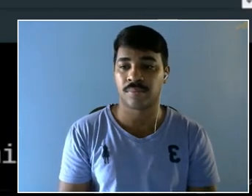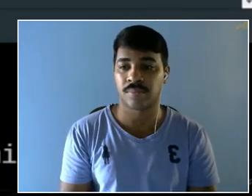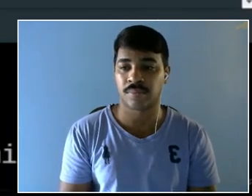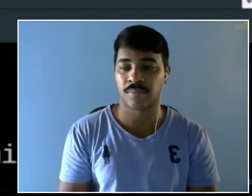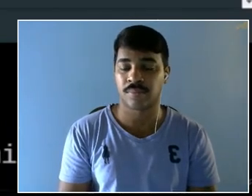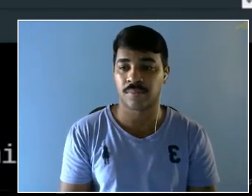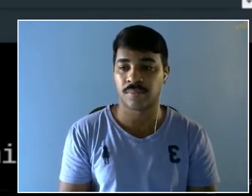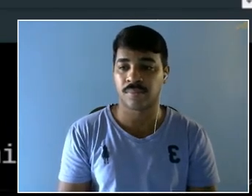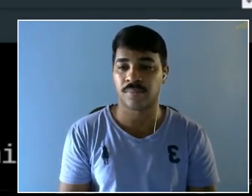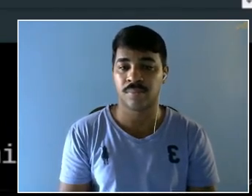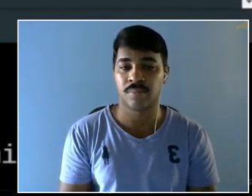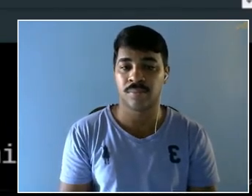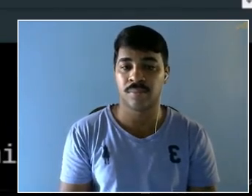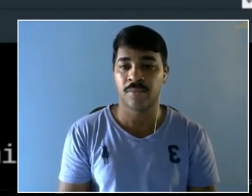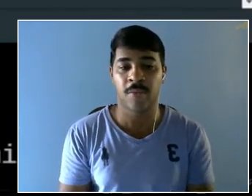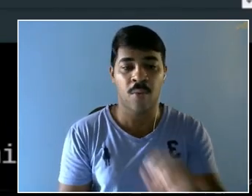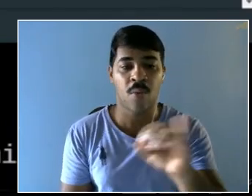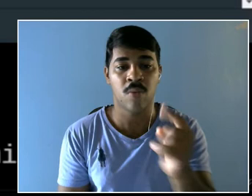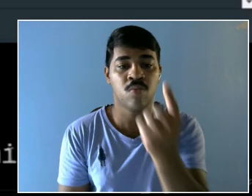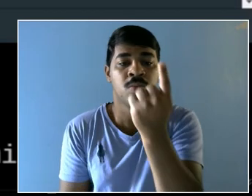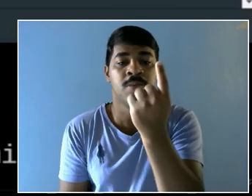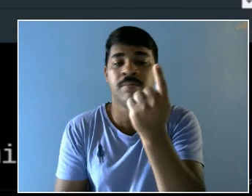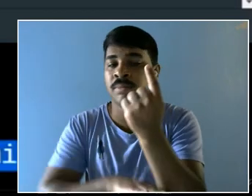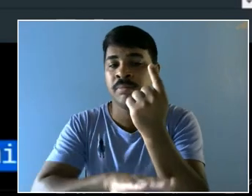Executando então, olha lá. Escreveu uma vez oi.